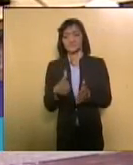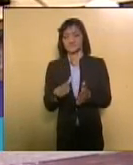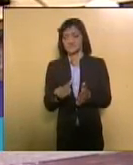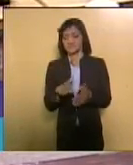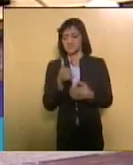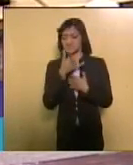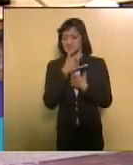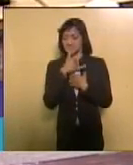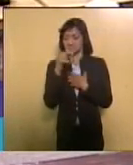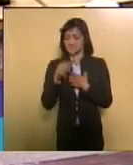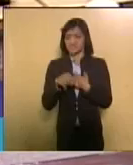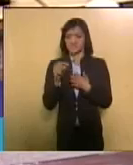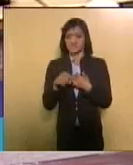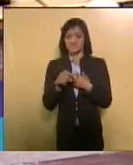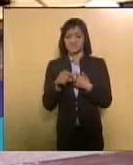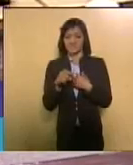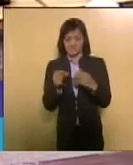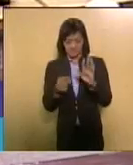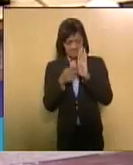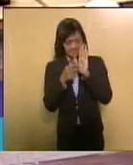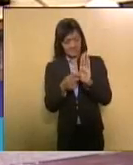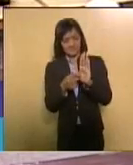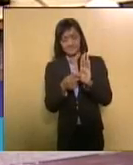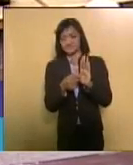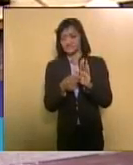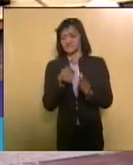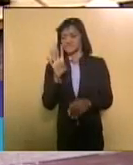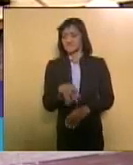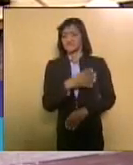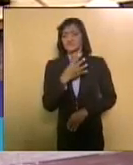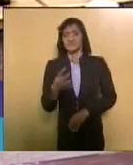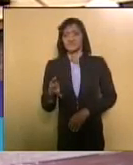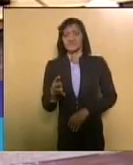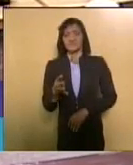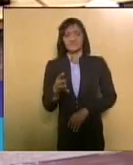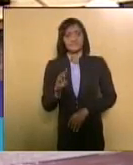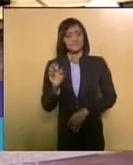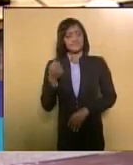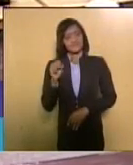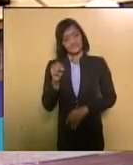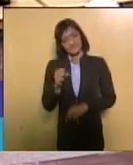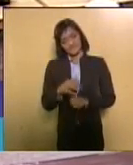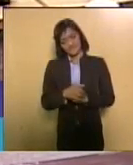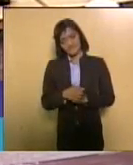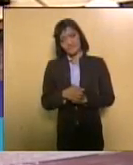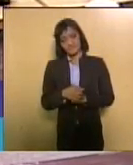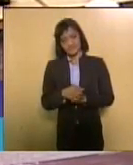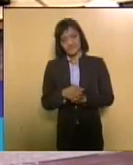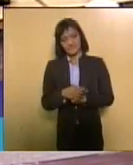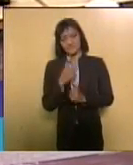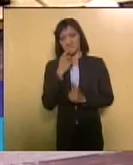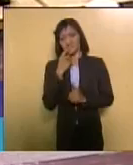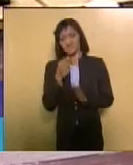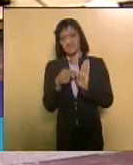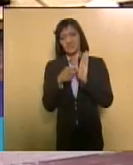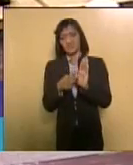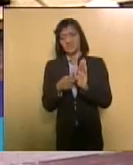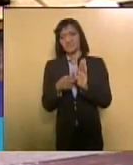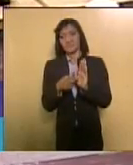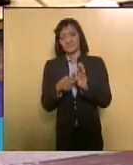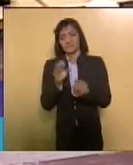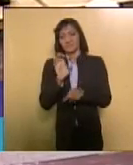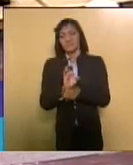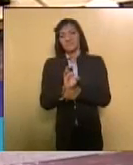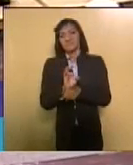casa eh trazer essa essa essa tabela aqui que Sergipe eh é um tá marcado de vermelho como foi um dos